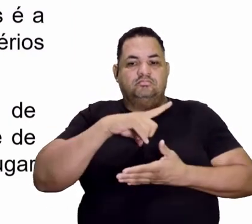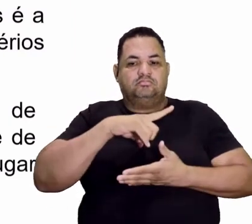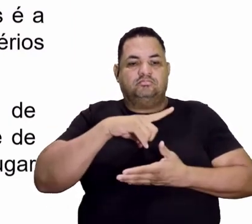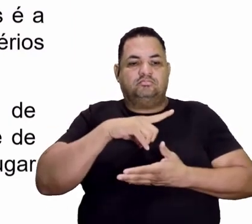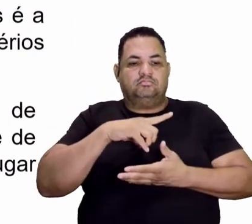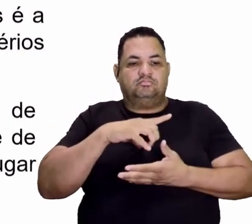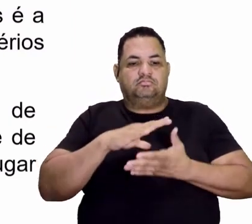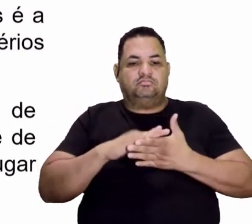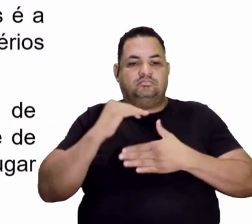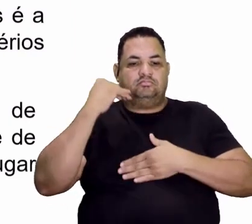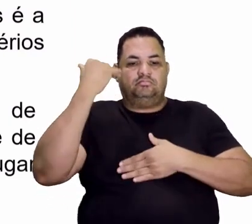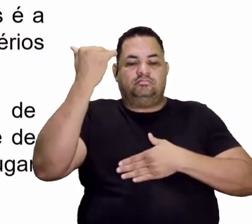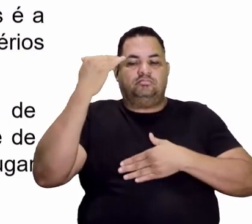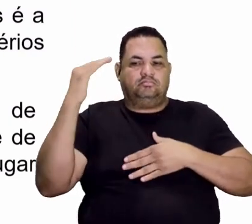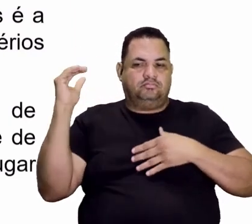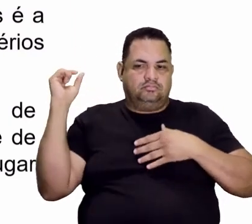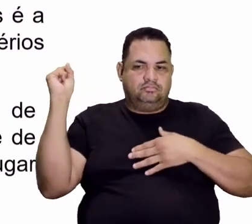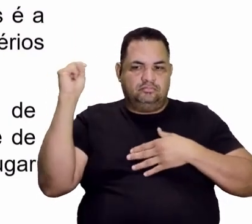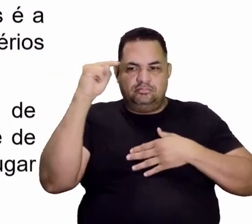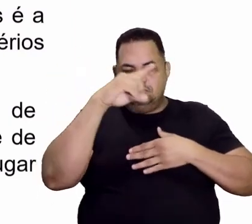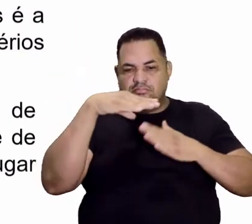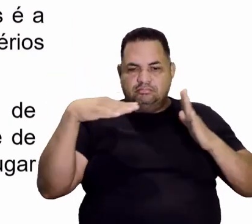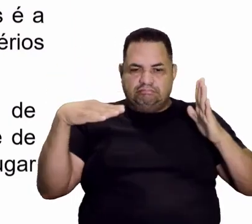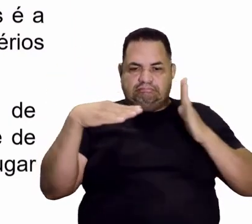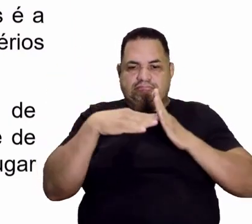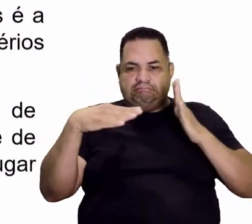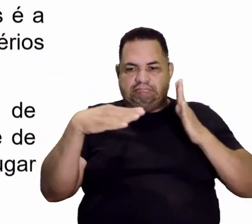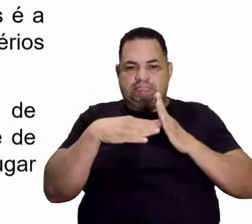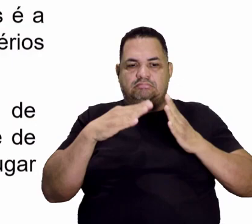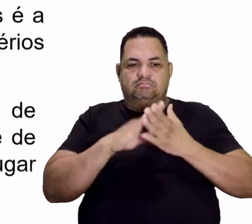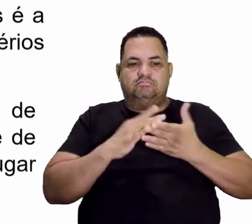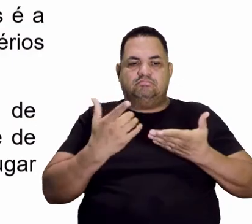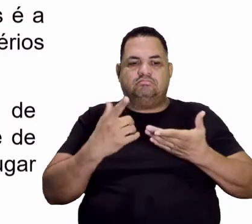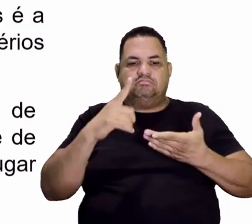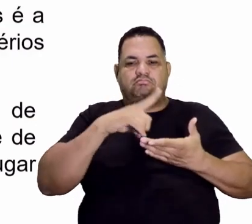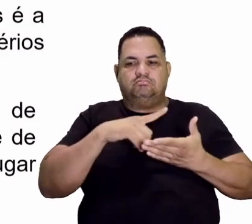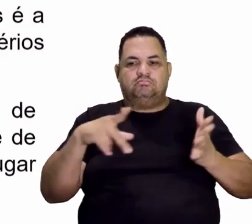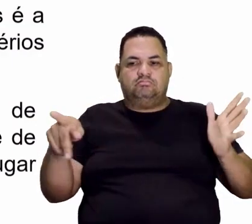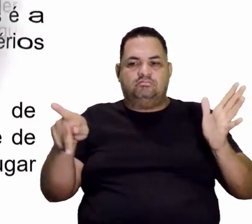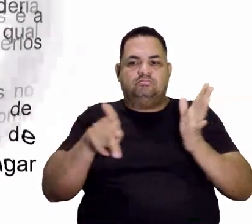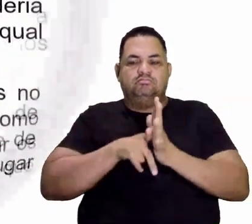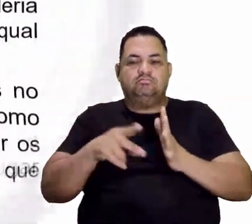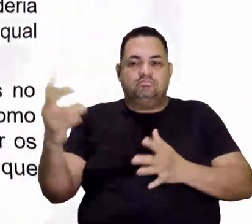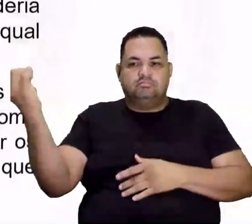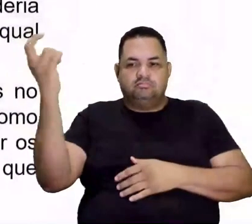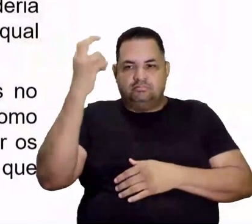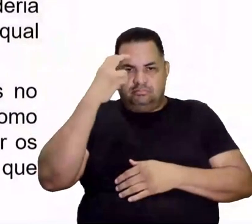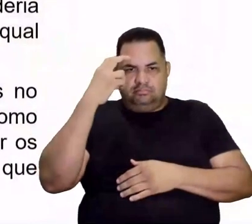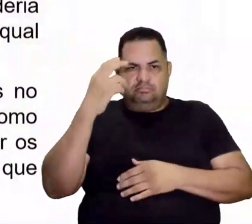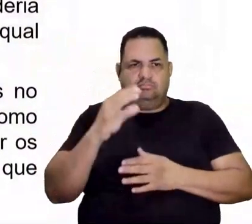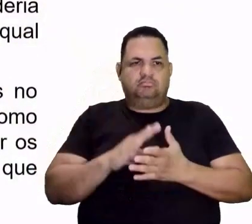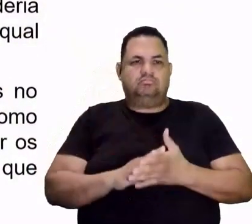teve de superar mais obstáculos para ter um lugar consolidado na cultura.